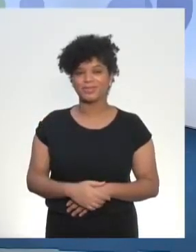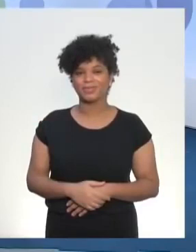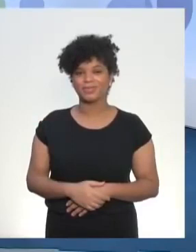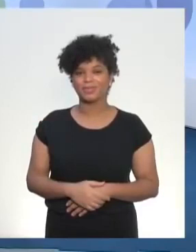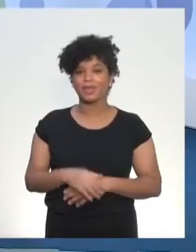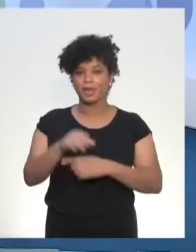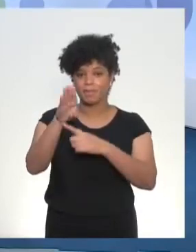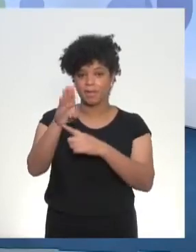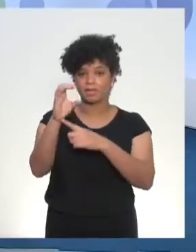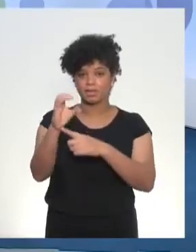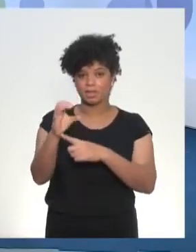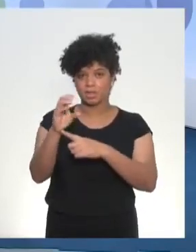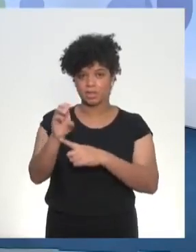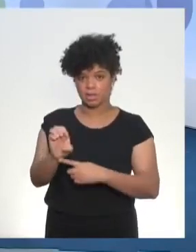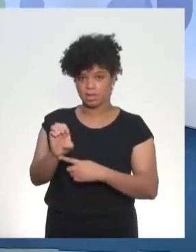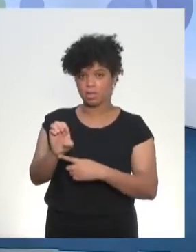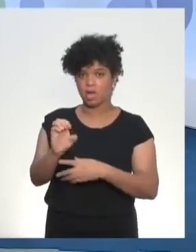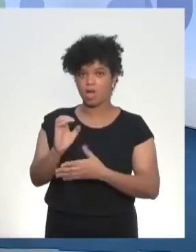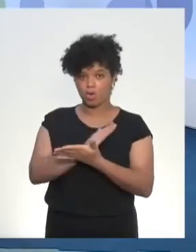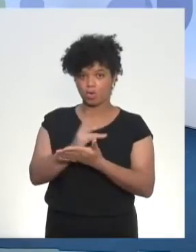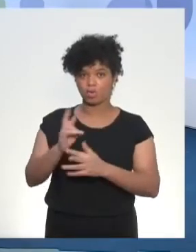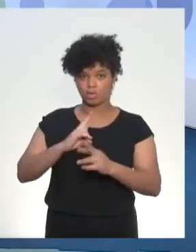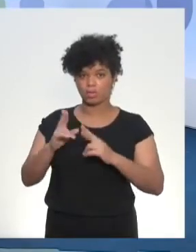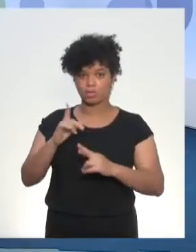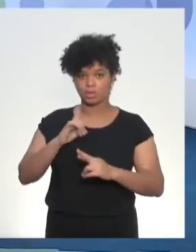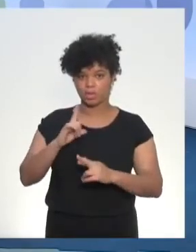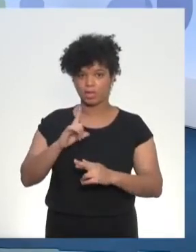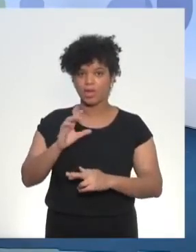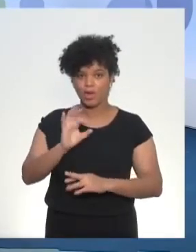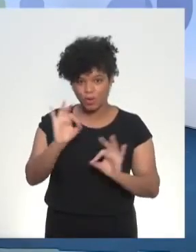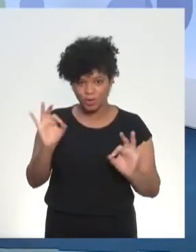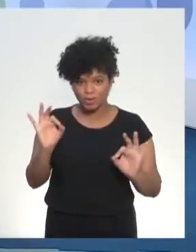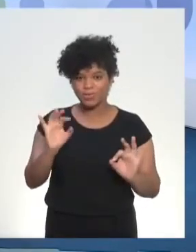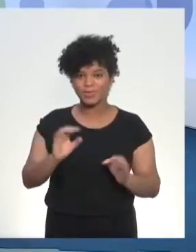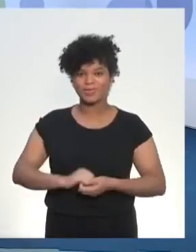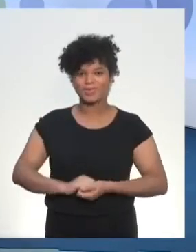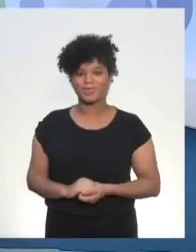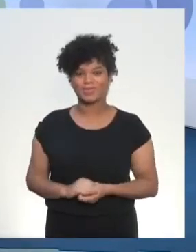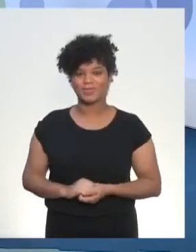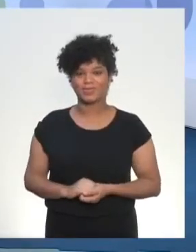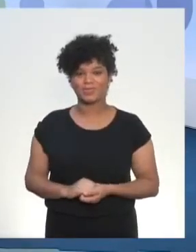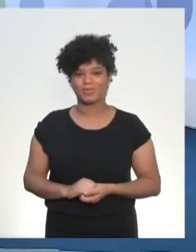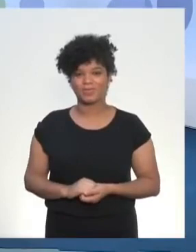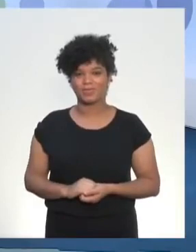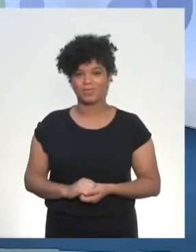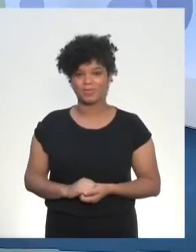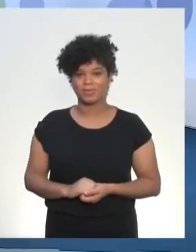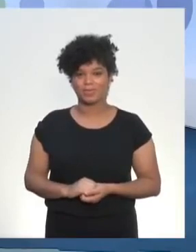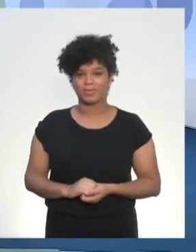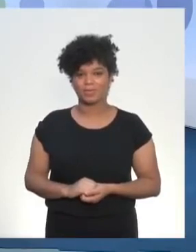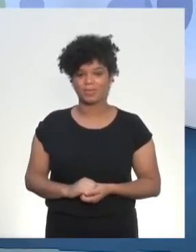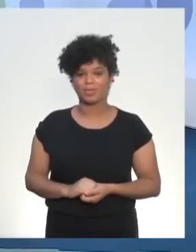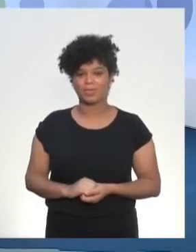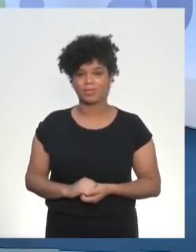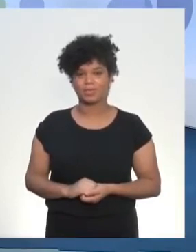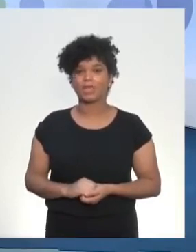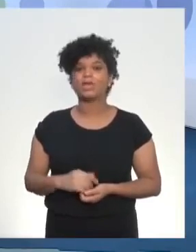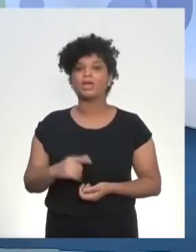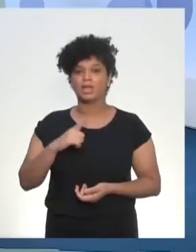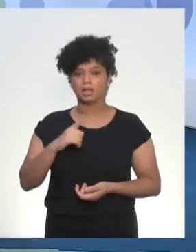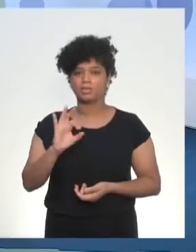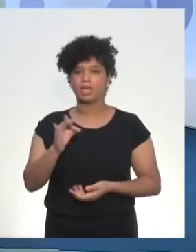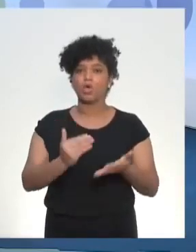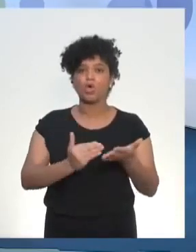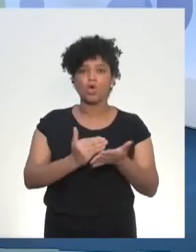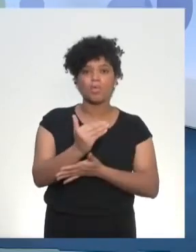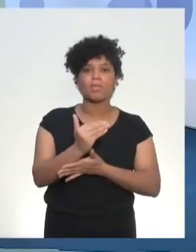E. Ok, 30 years in Mars, ok, live in Mars, ok. Let's take care of our players. The missions are starting, right? É. As missões aí estão começando, né? Os